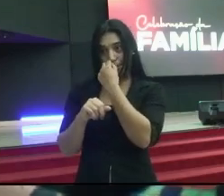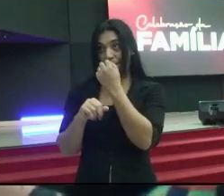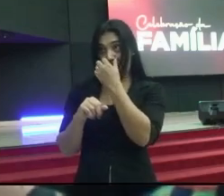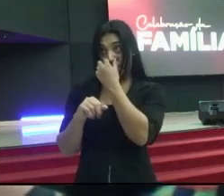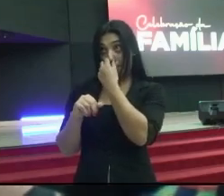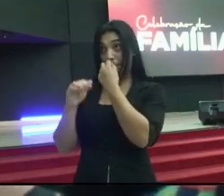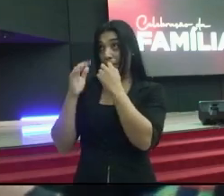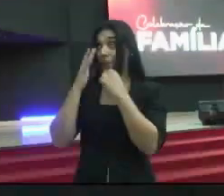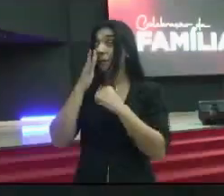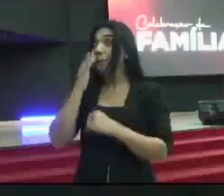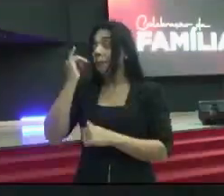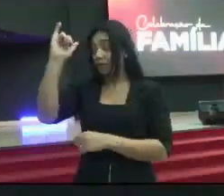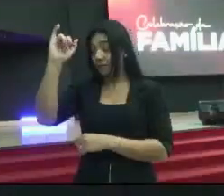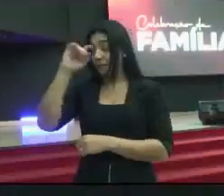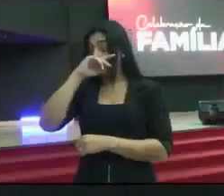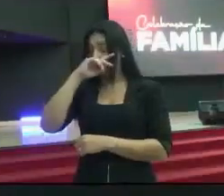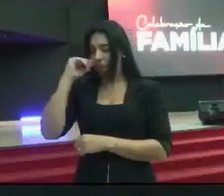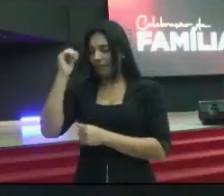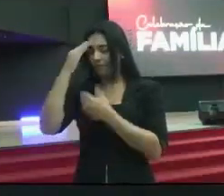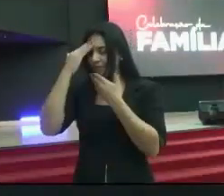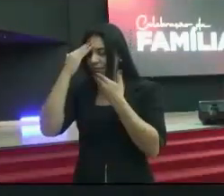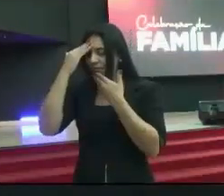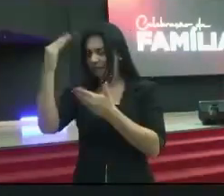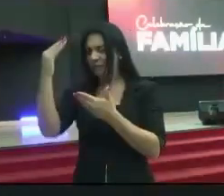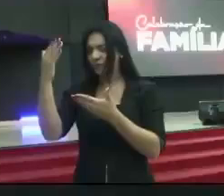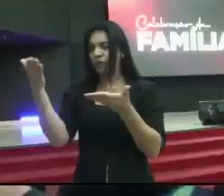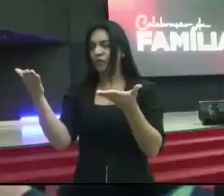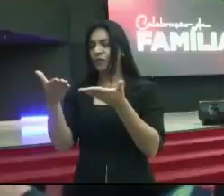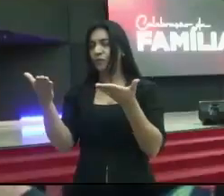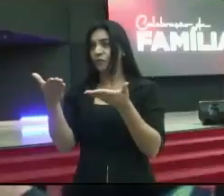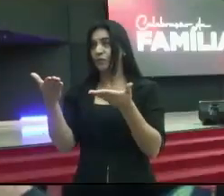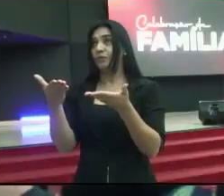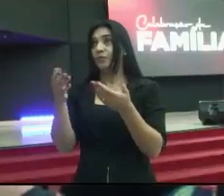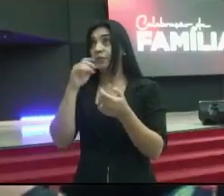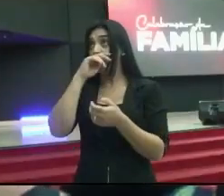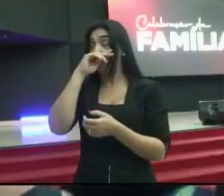Pai, obrigado por esta noite.